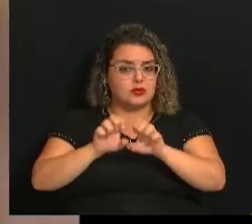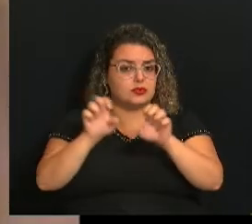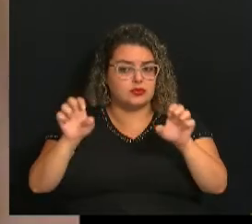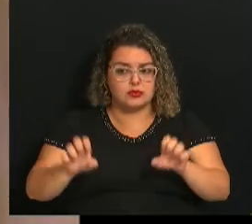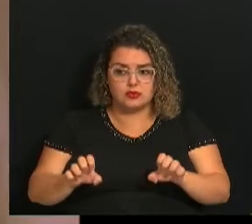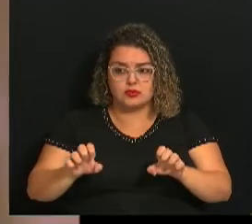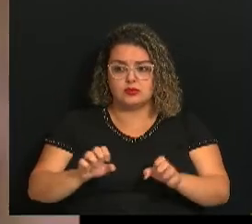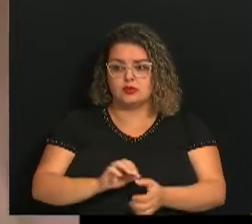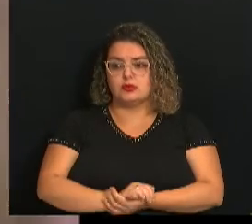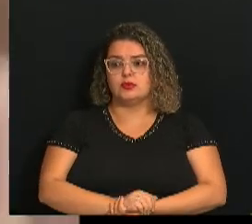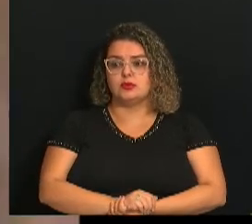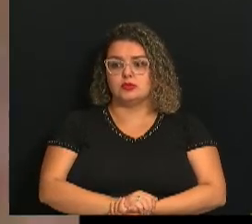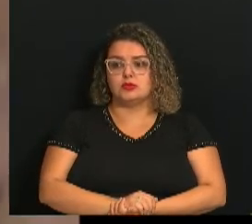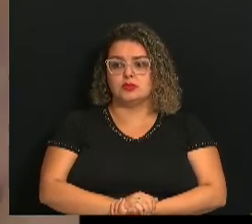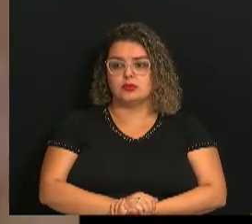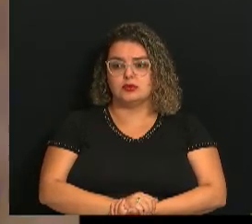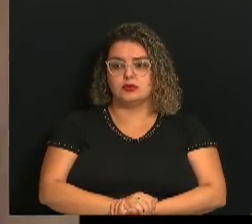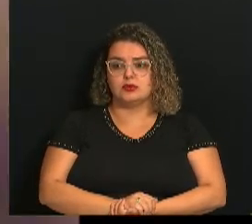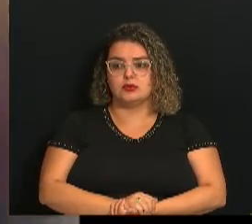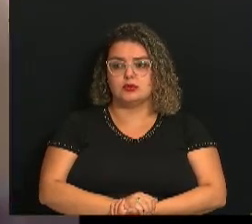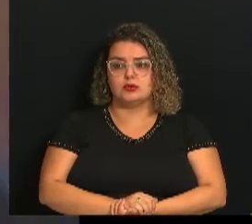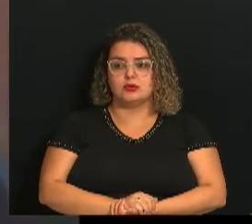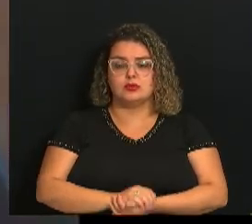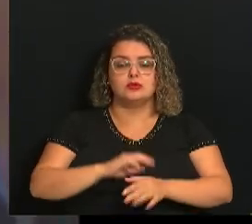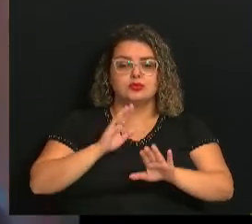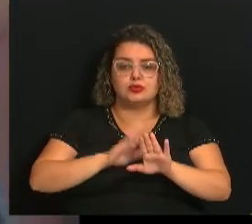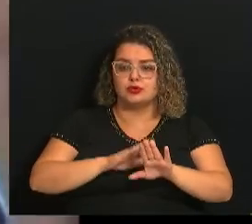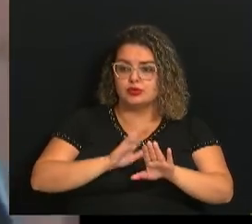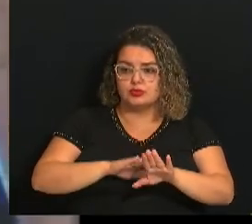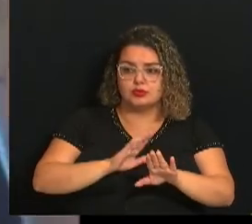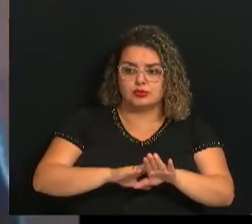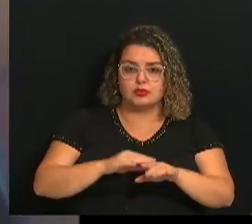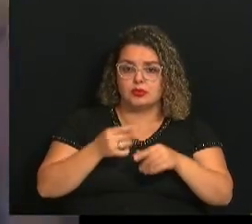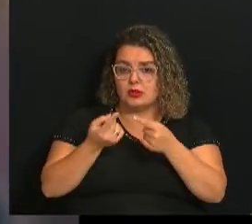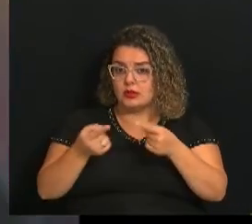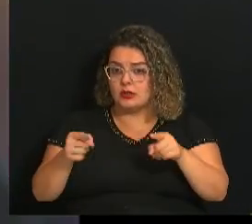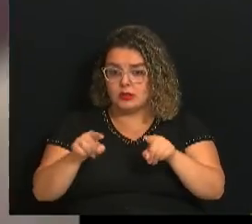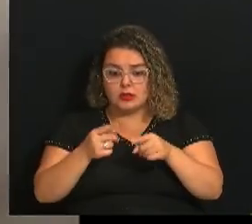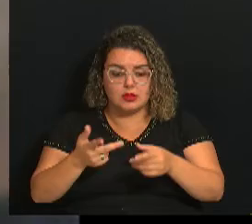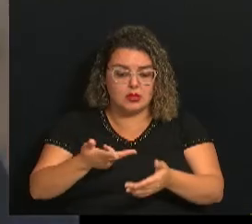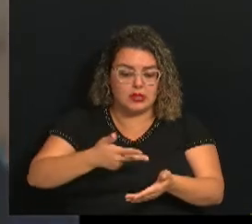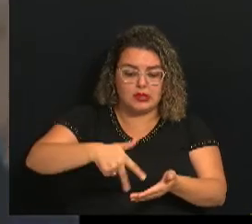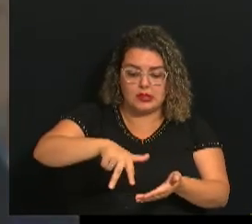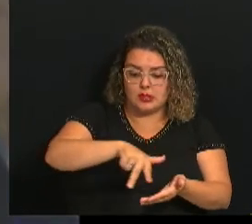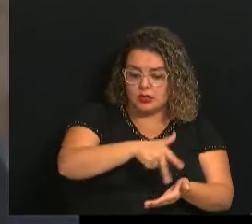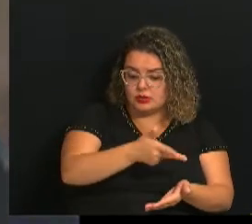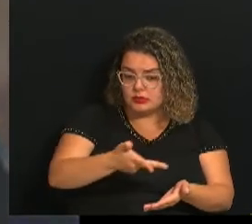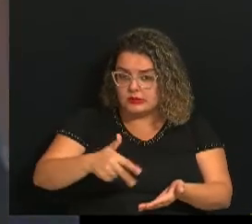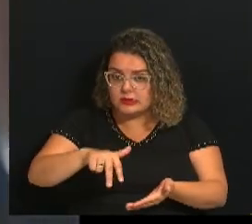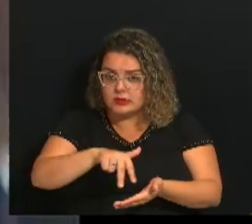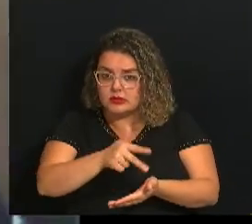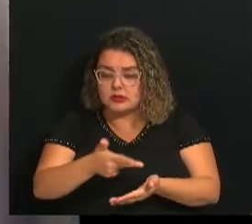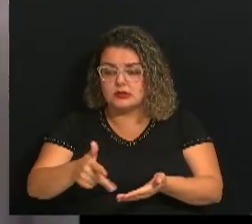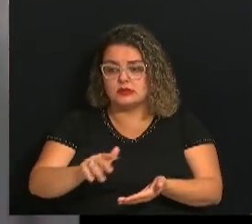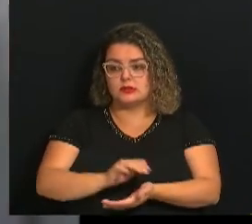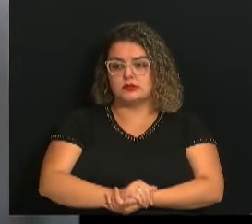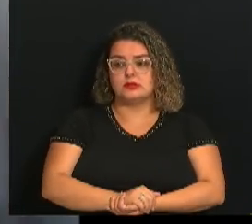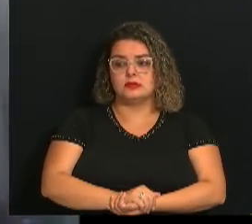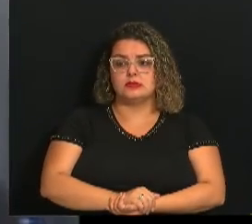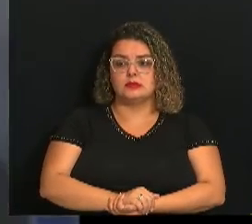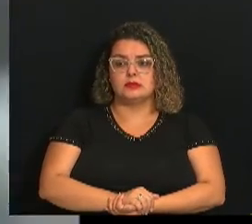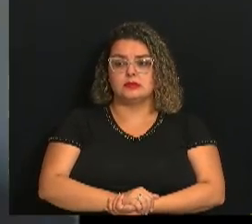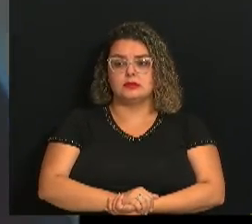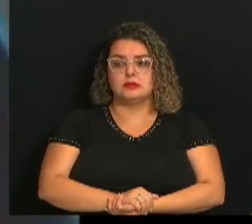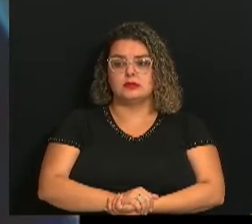corpos permanentes de atuação, que vai da música à dança, à preservação